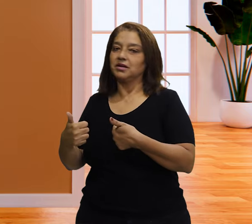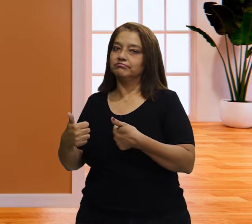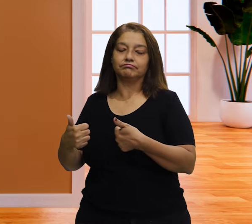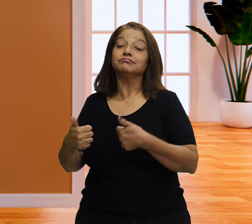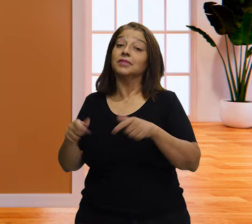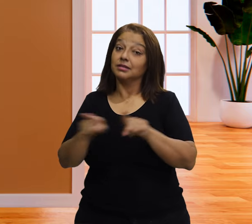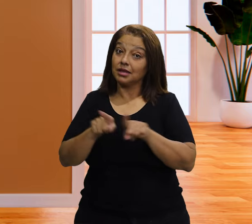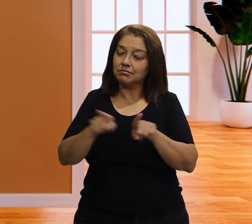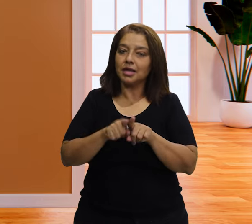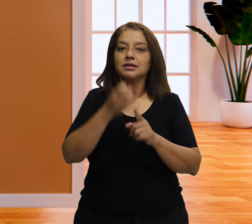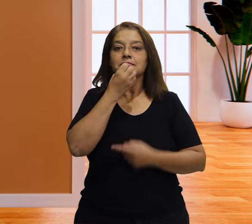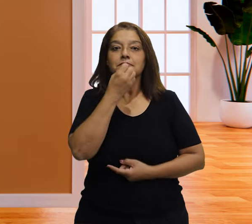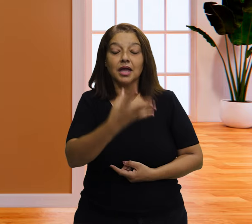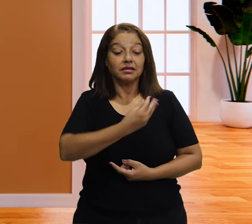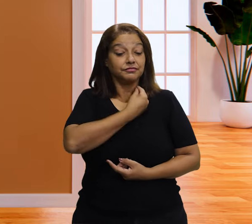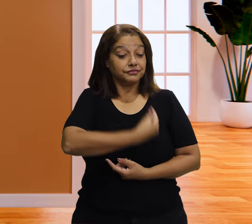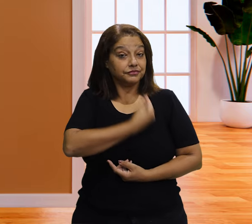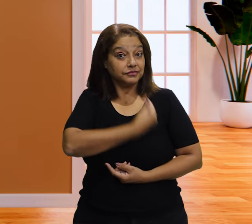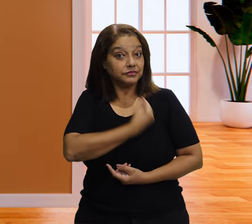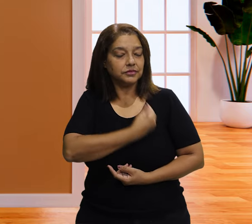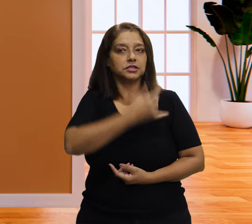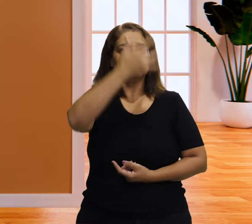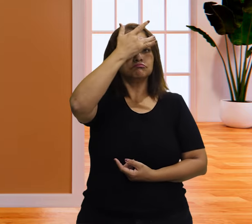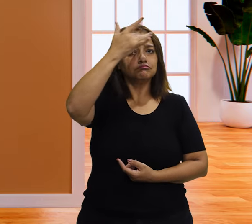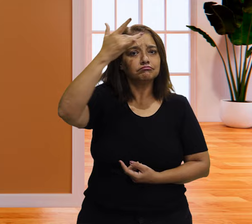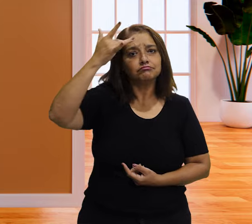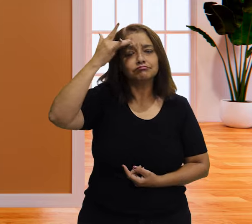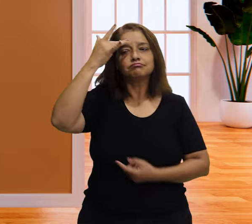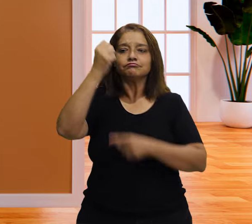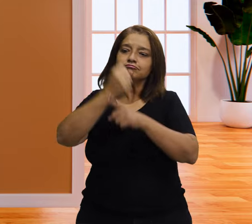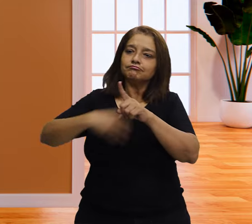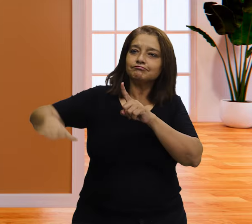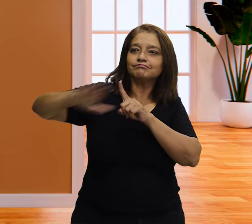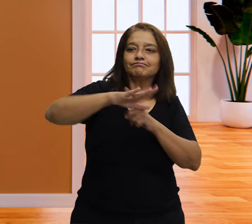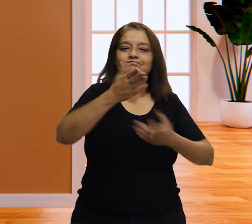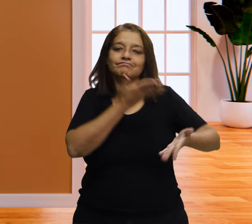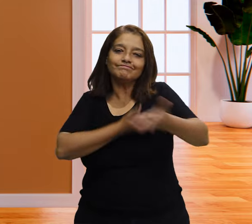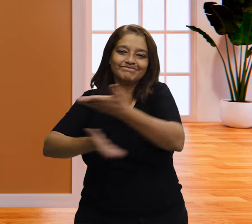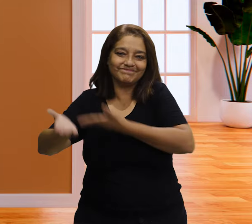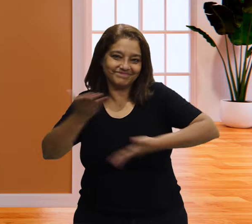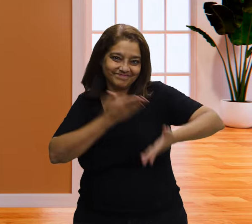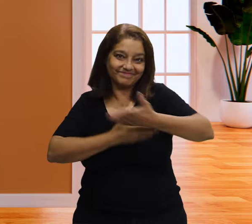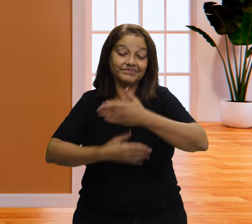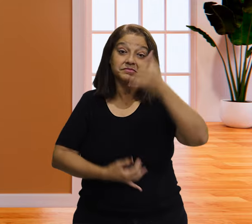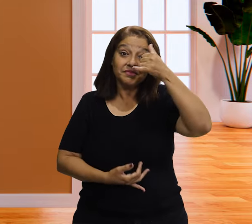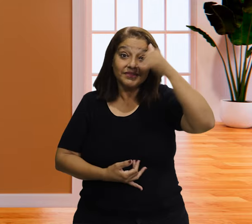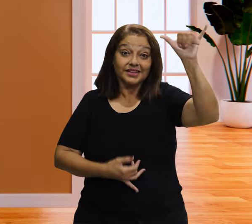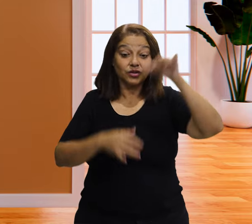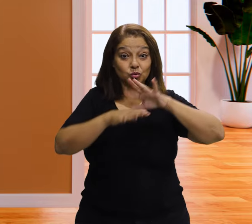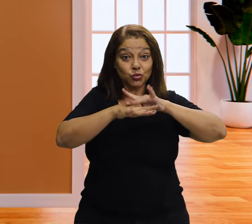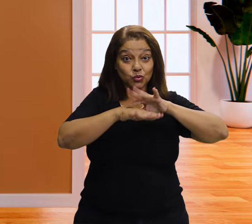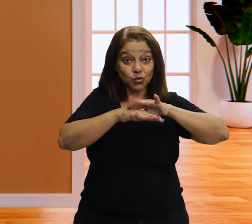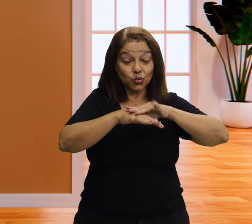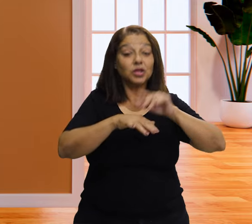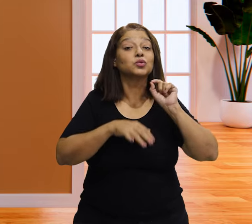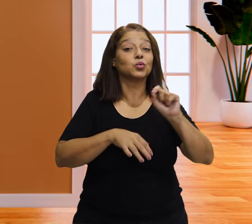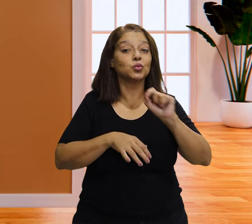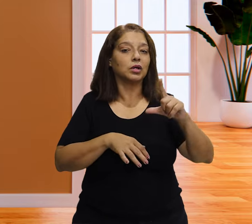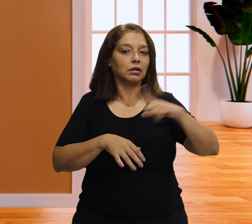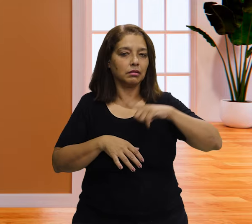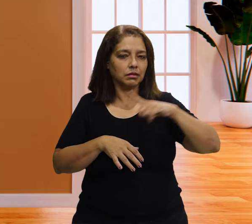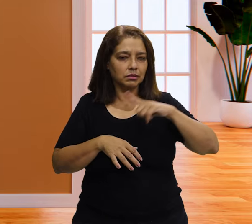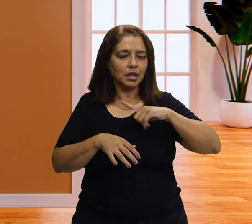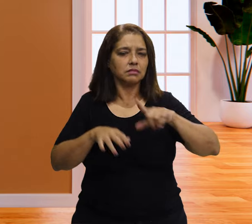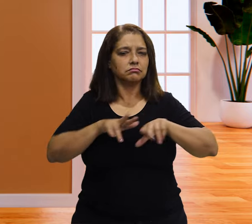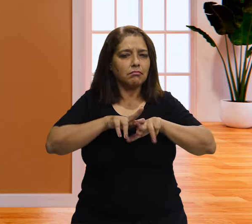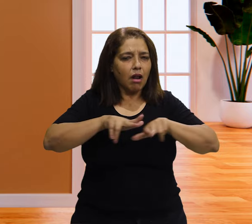estado de bem-estar físico, mental e social. A prevenção do adoecimento envolve, portanto, uma